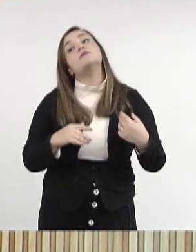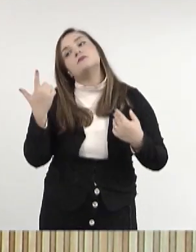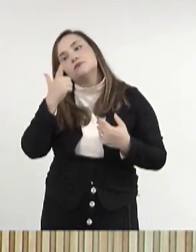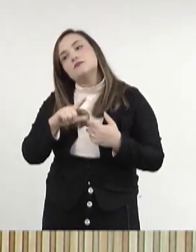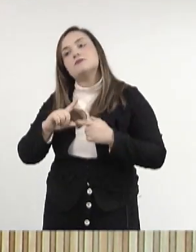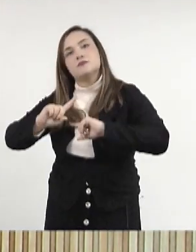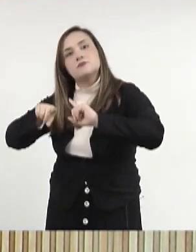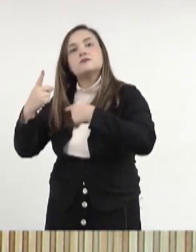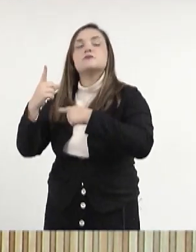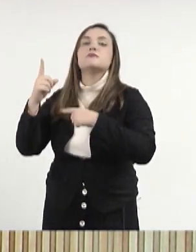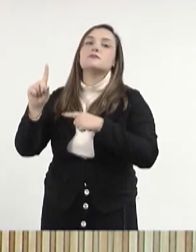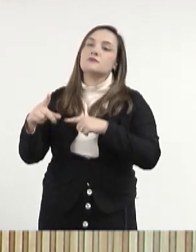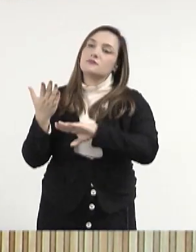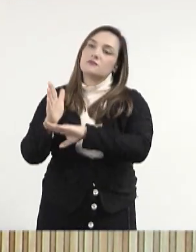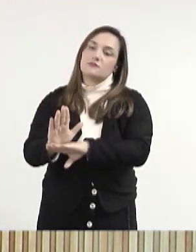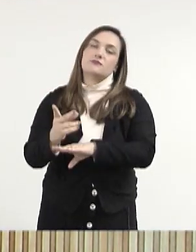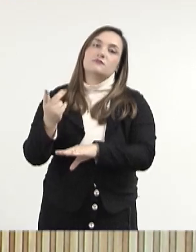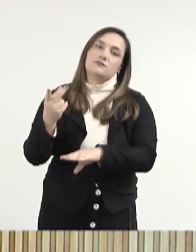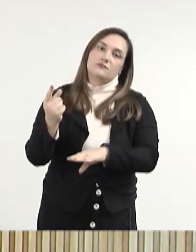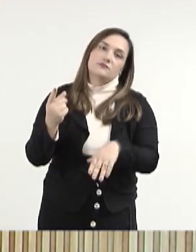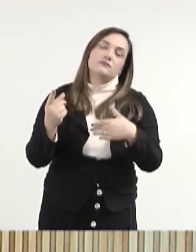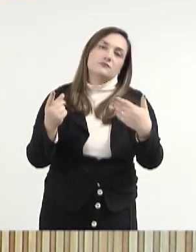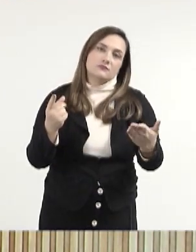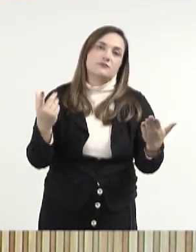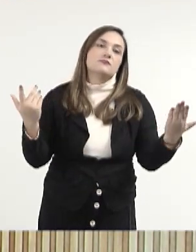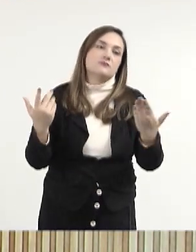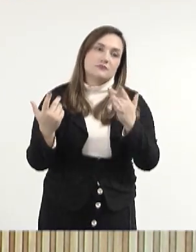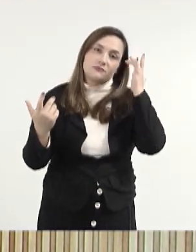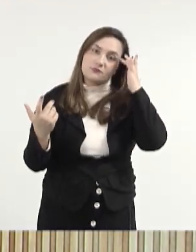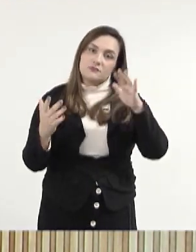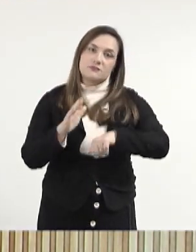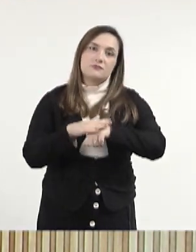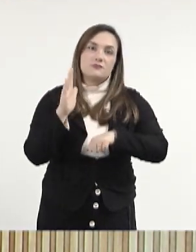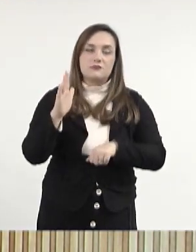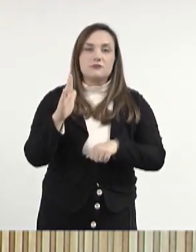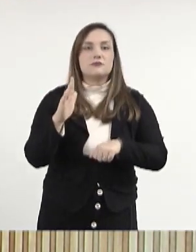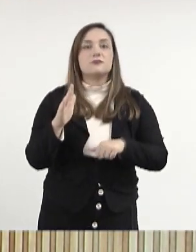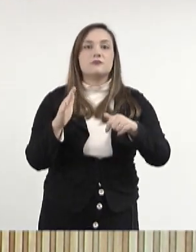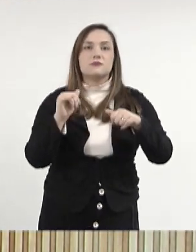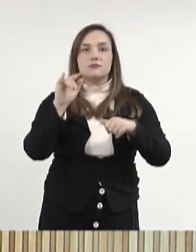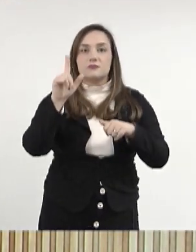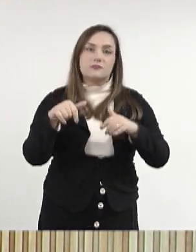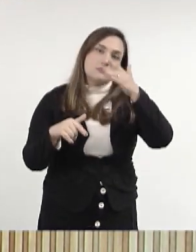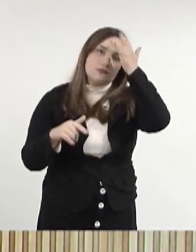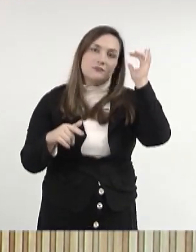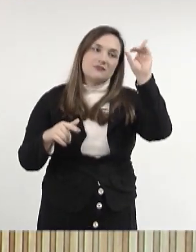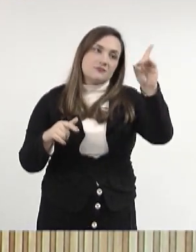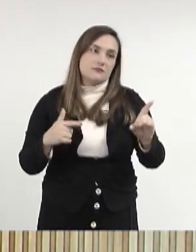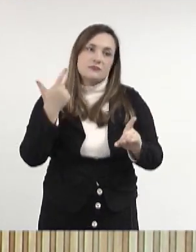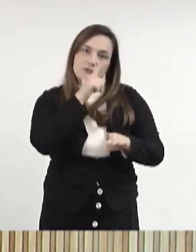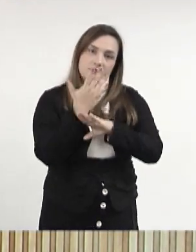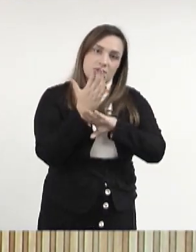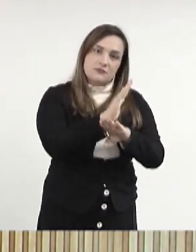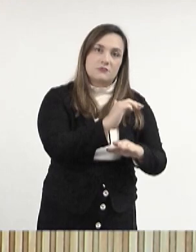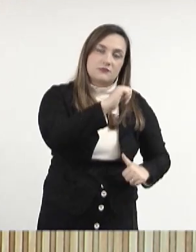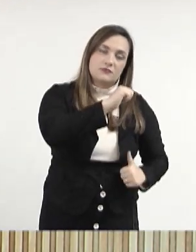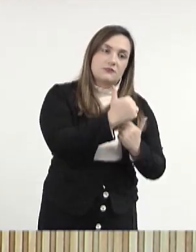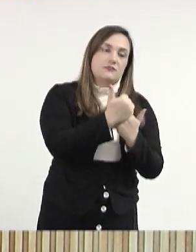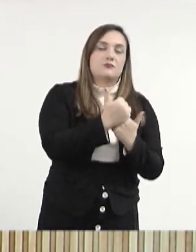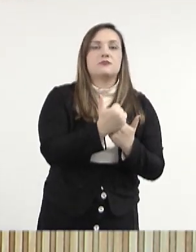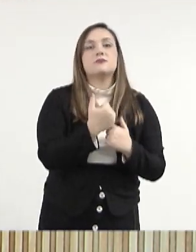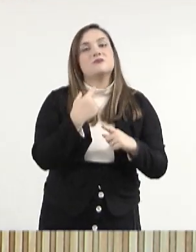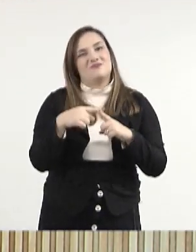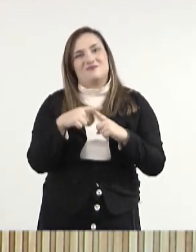claro, com a ajuda do Bolsa Atleta, facilita ainda mais por serem pessoas com deficiência e que ainda, infelizmente, têm